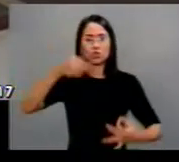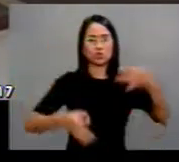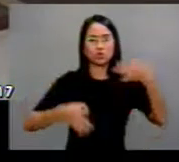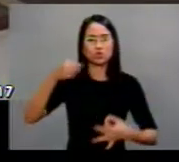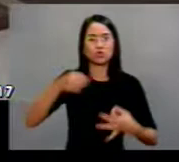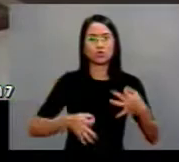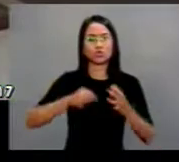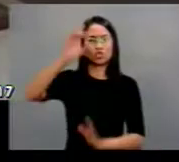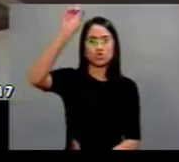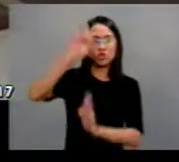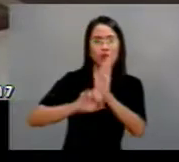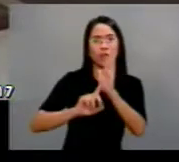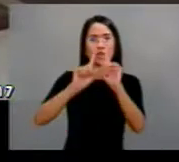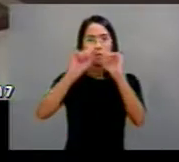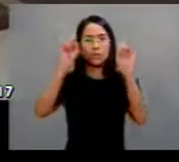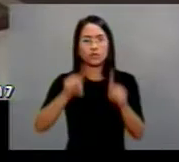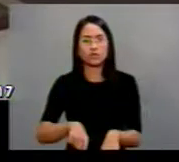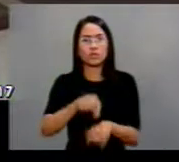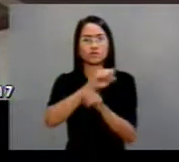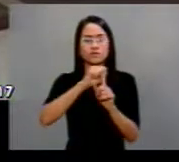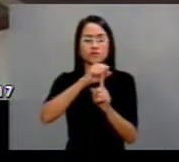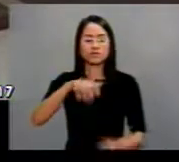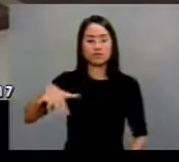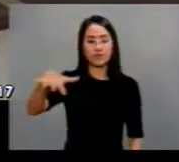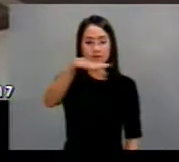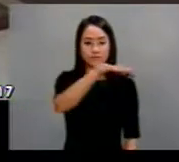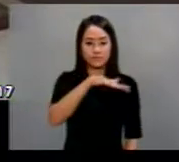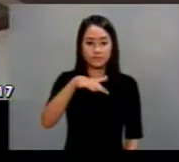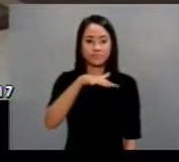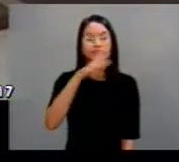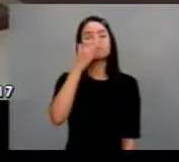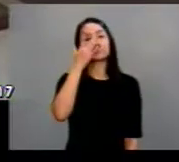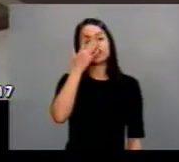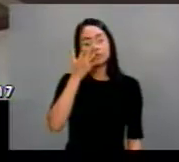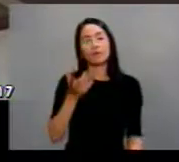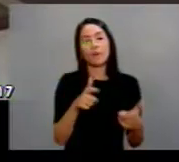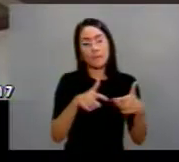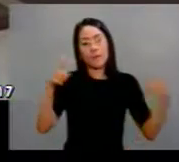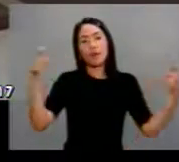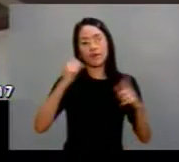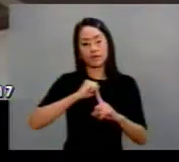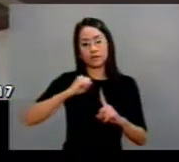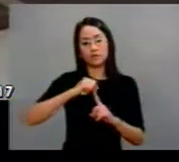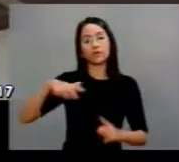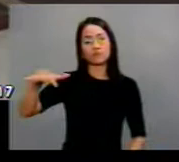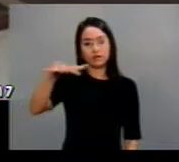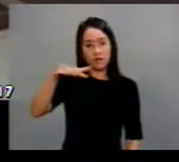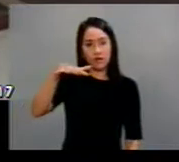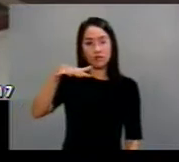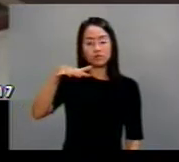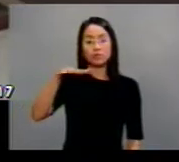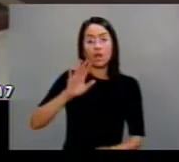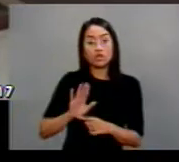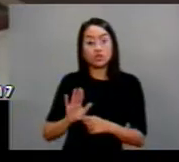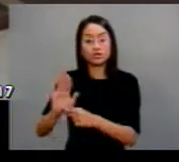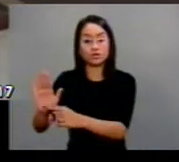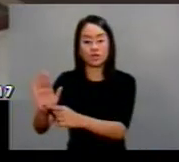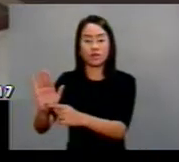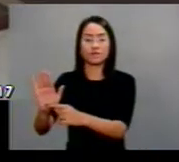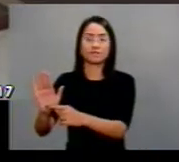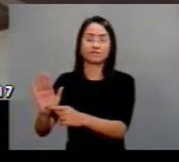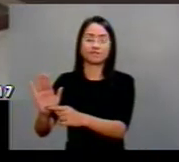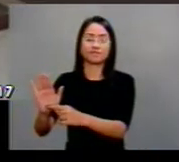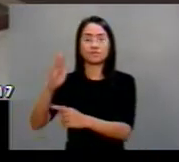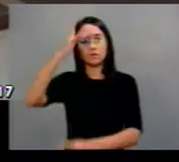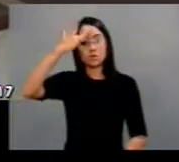direitos, com outro projeto de sociedade, desde baixo, feito com as maiorias sociais, em favor do